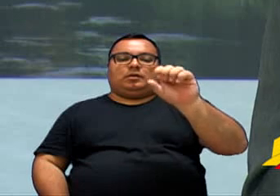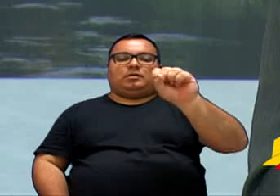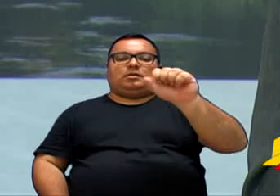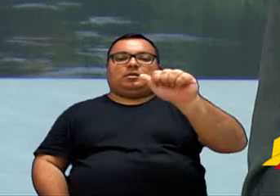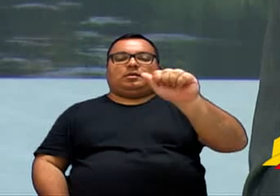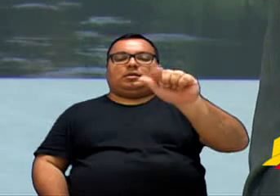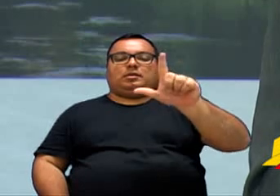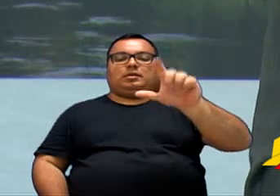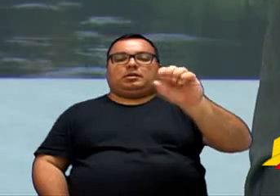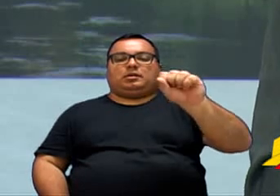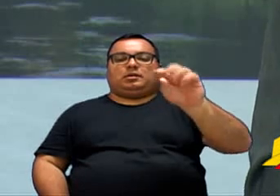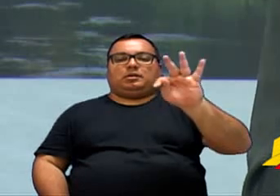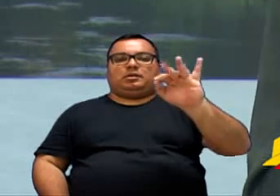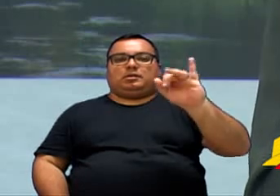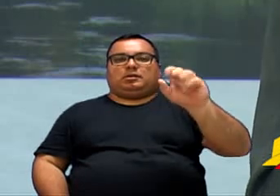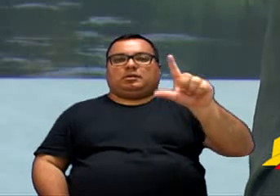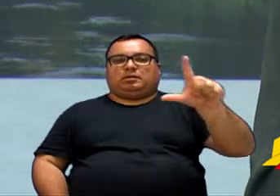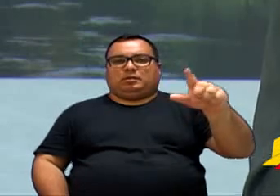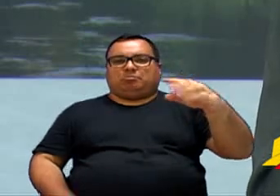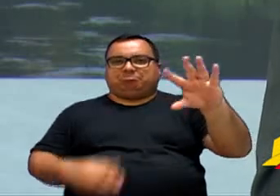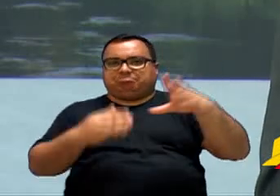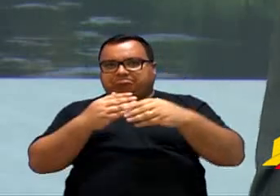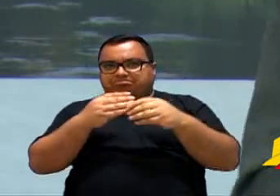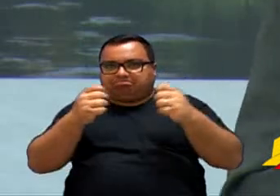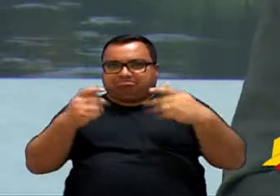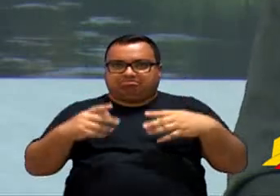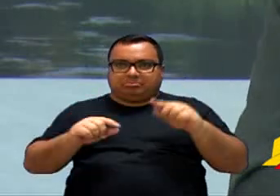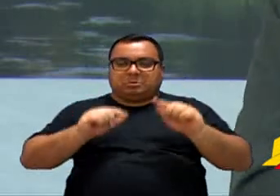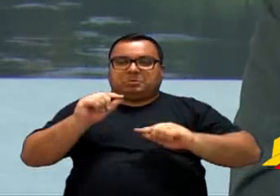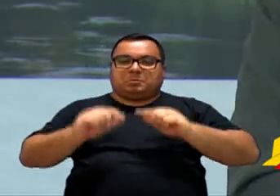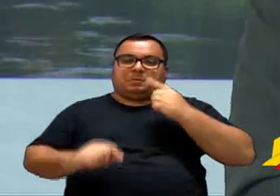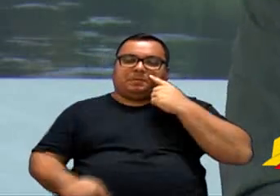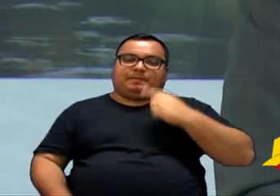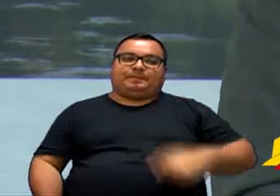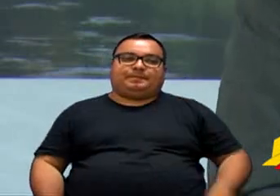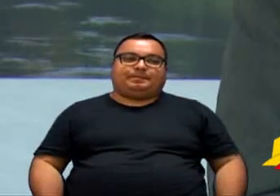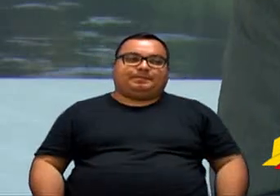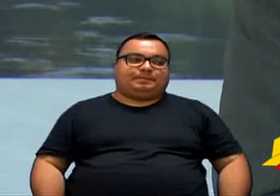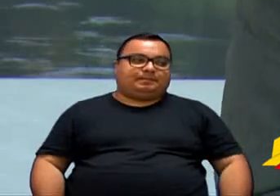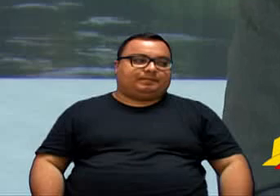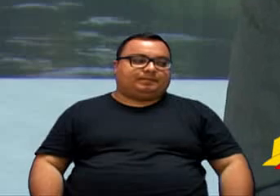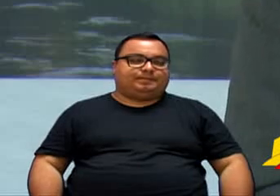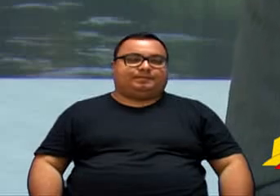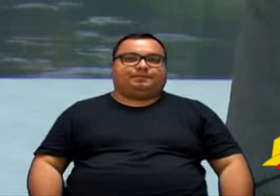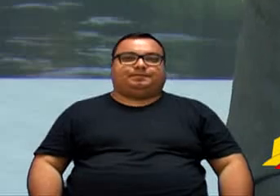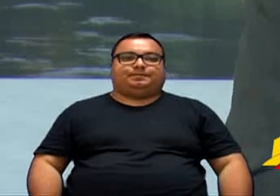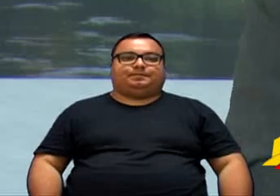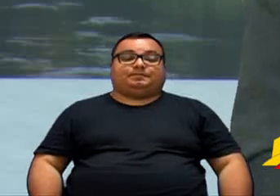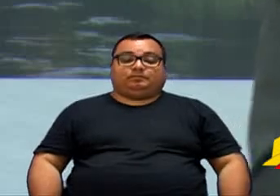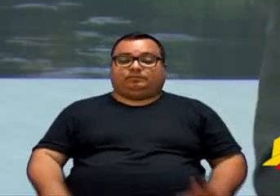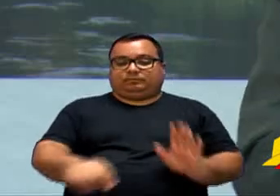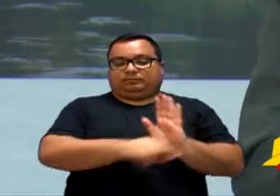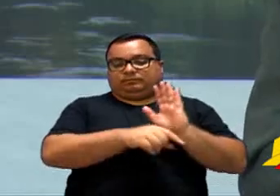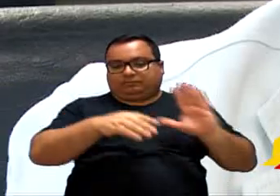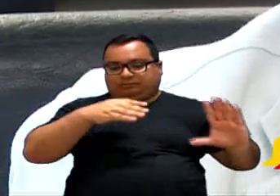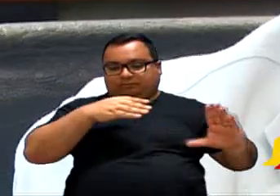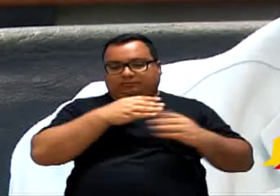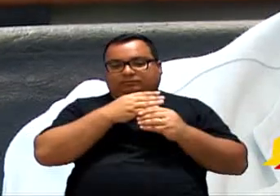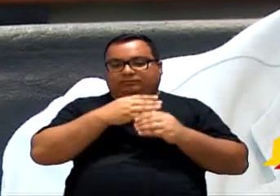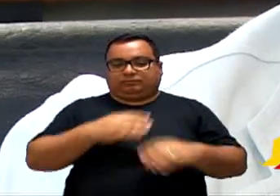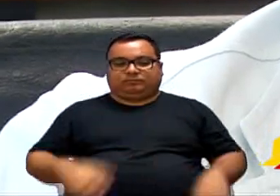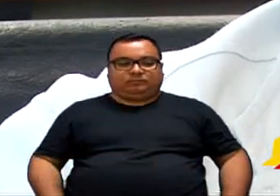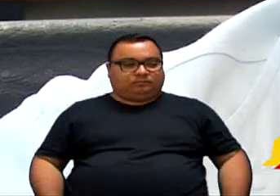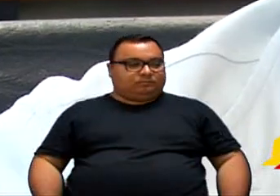nos ajude aí para... Podemos fechar e João, aprovarmos só isso. Colaborando de forma breve, resumida, esse projeto... Falei